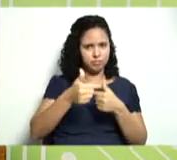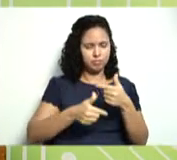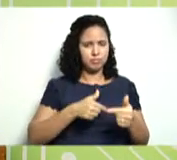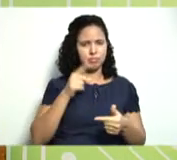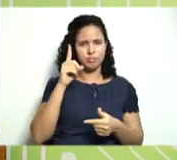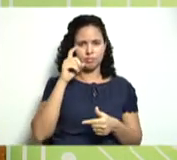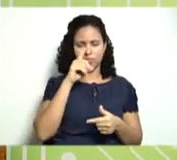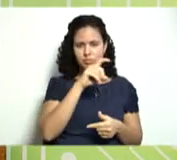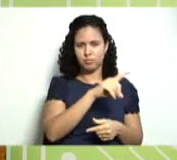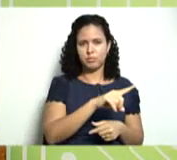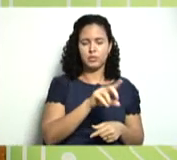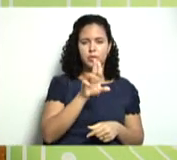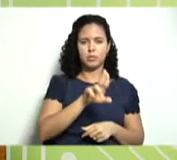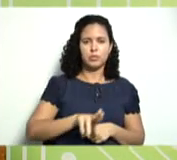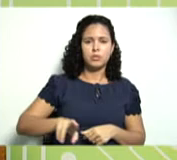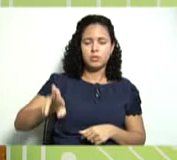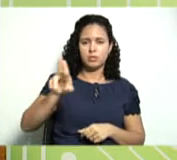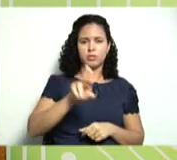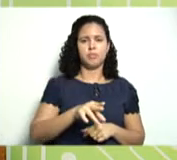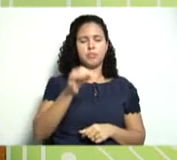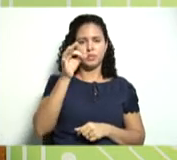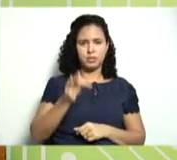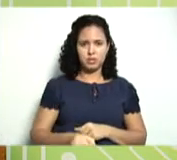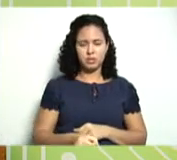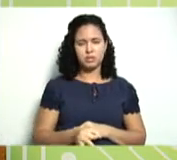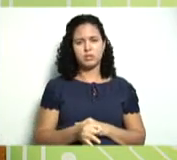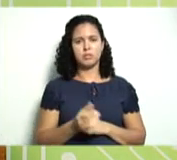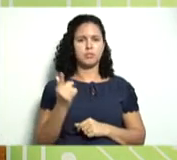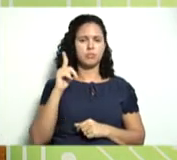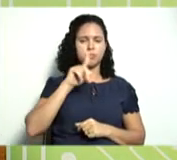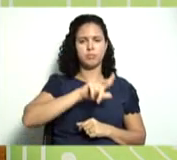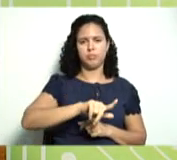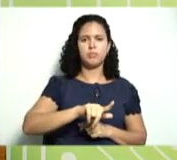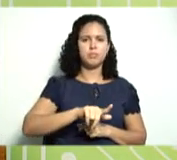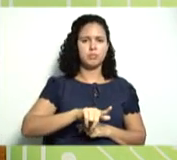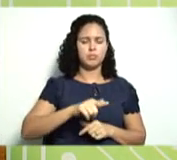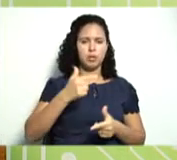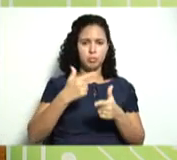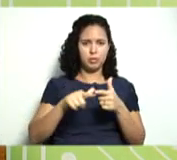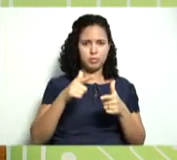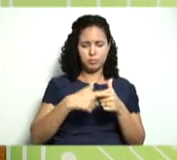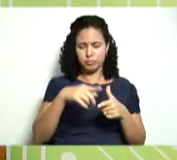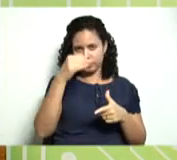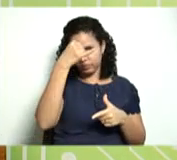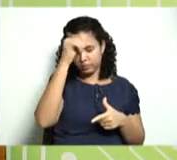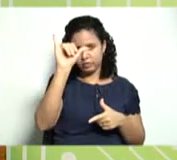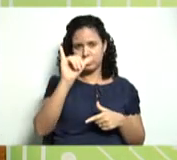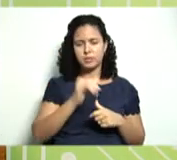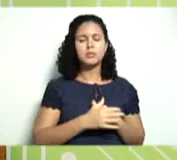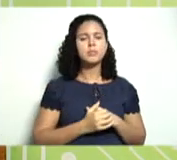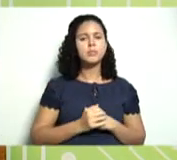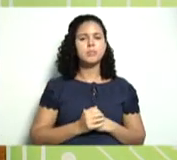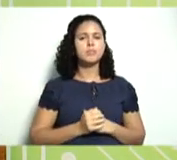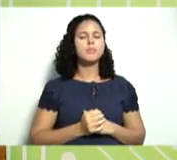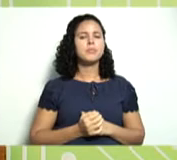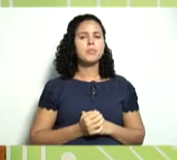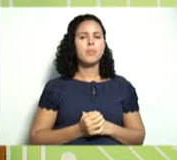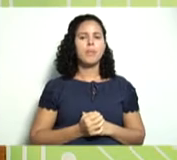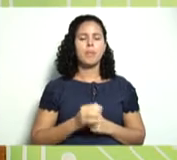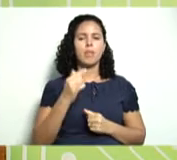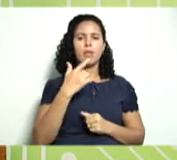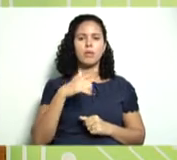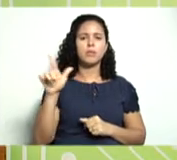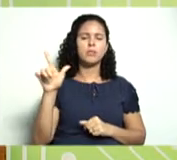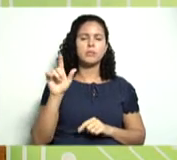utiliza o recurso correto que você vai ter menos problemas mais à frente certo outro